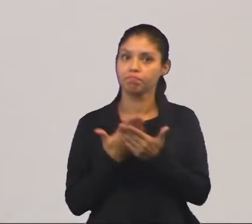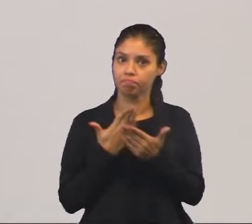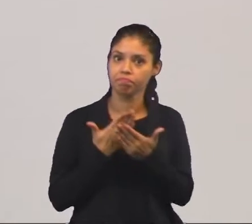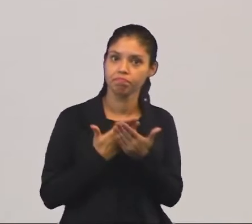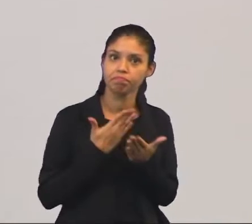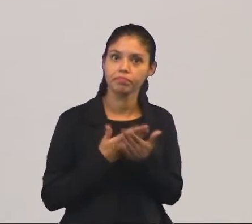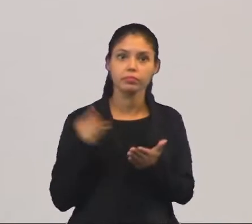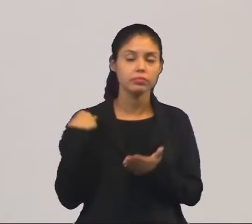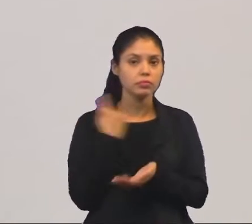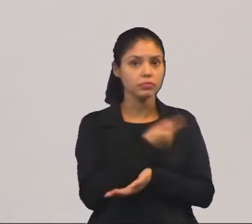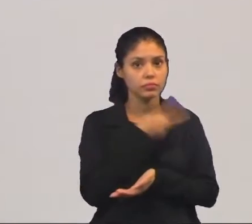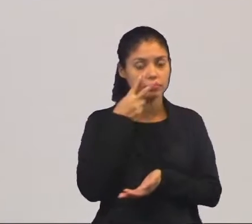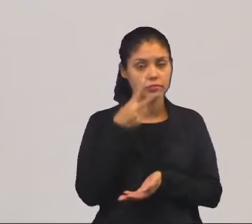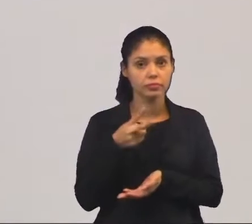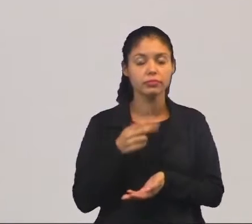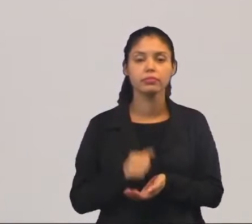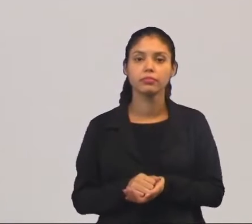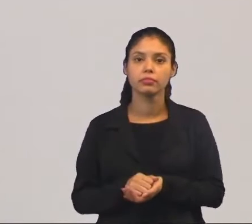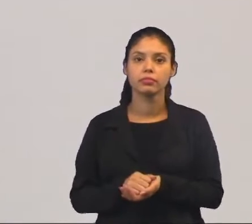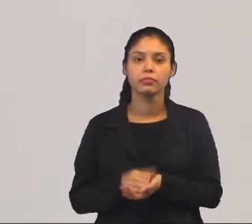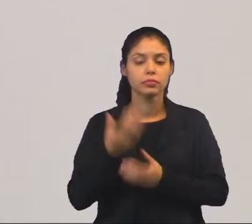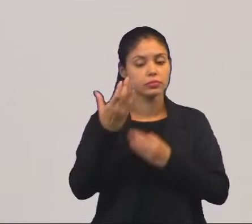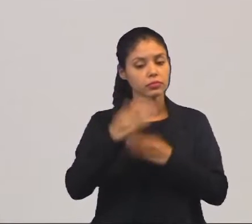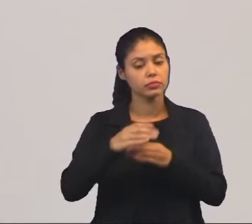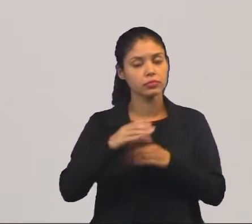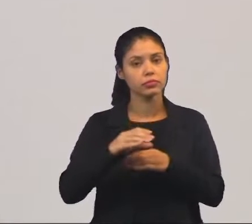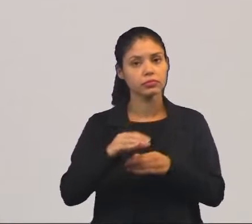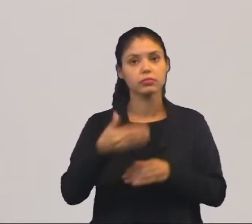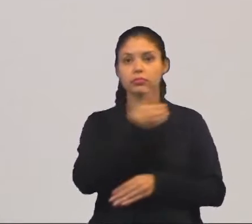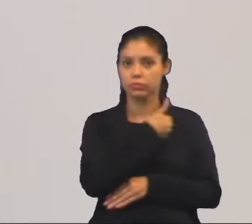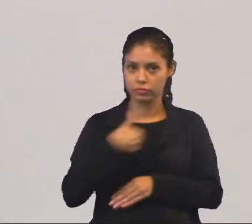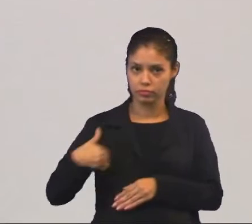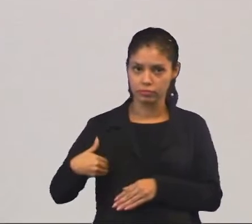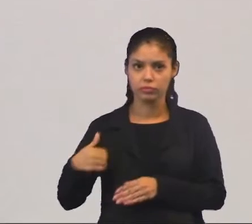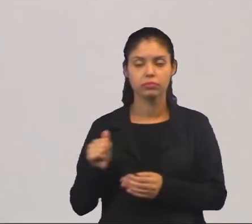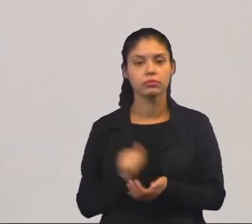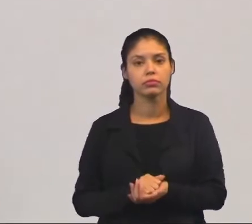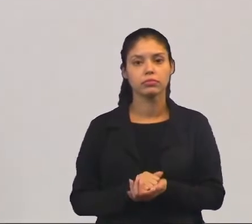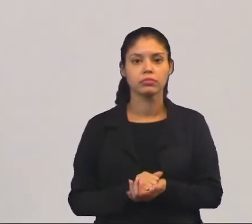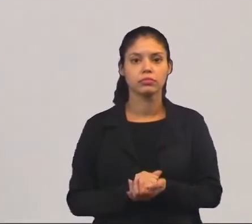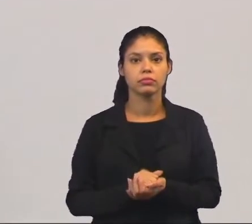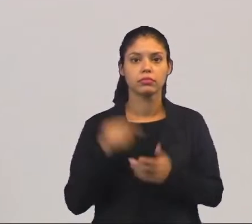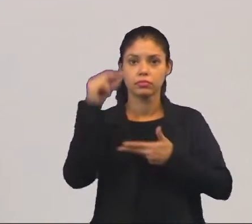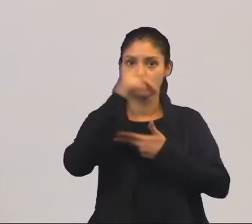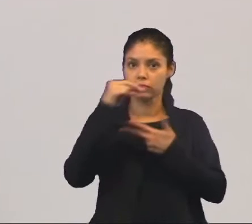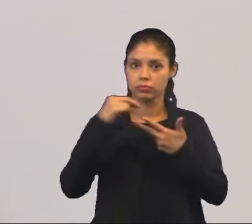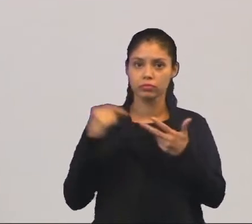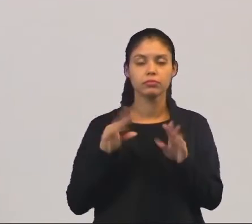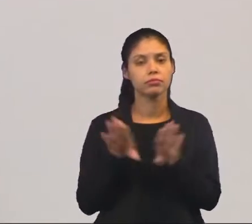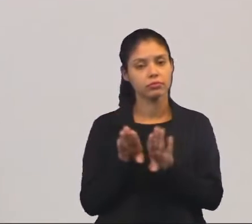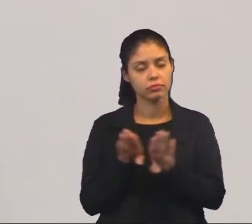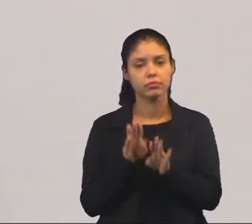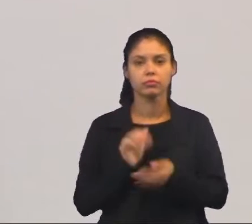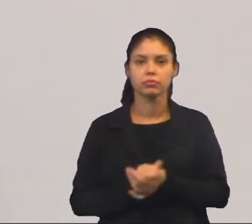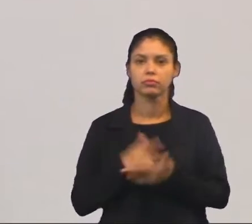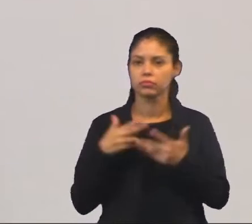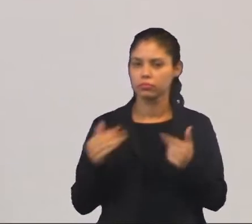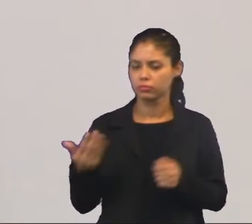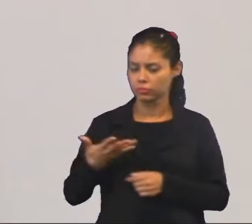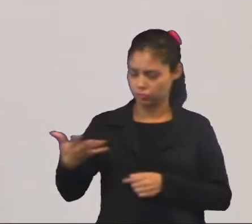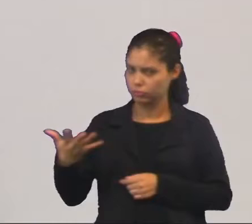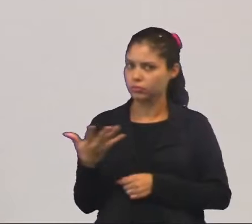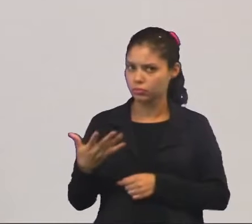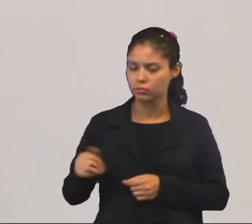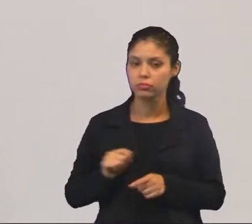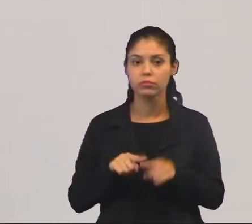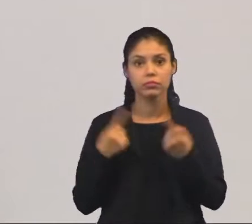estudado. A gente vê muito ele em concursos públicos, tá? E Enem também. Então ele é uma coisa